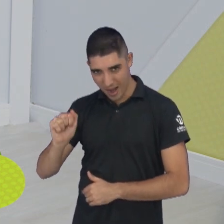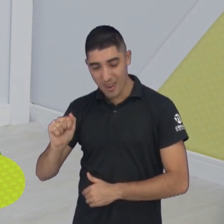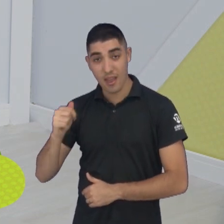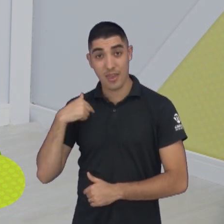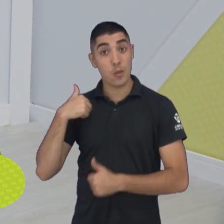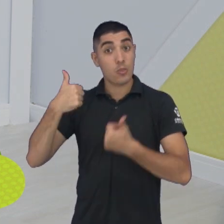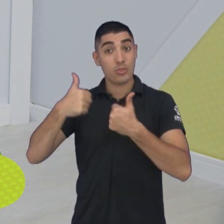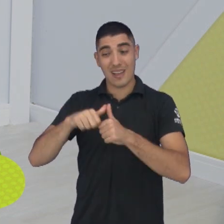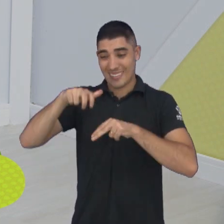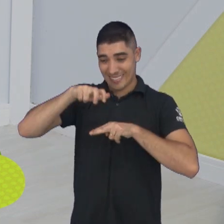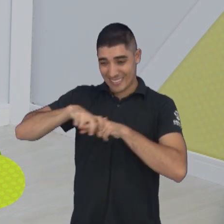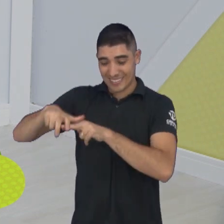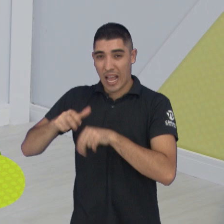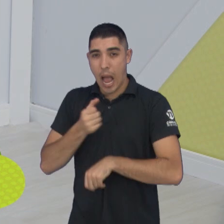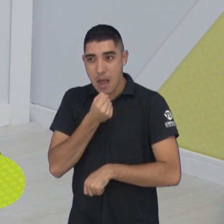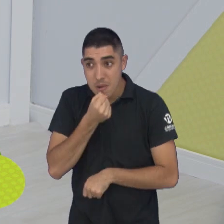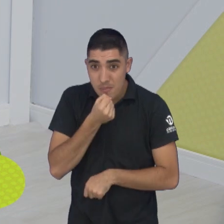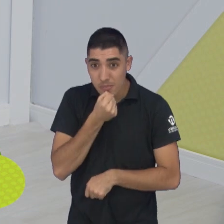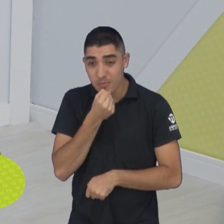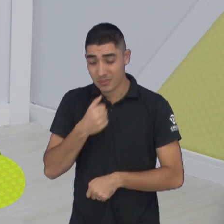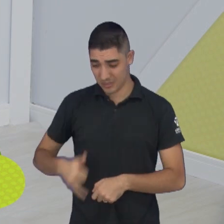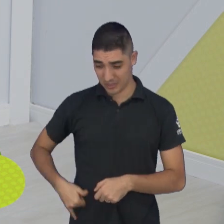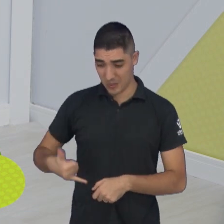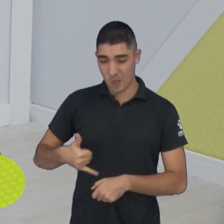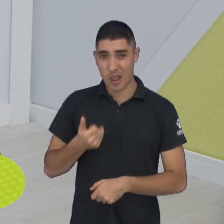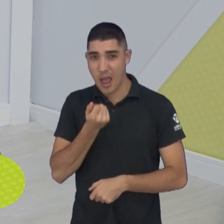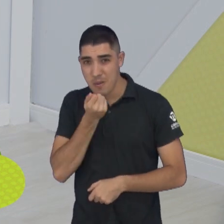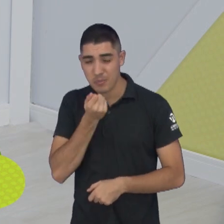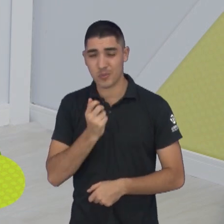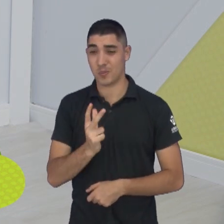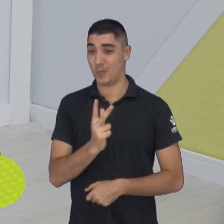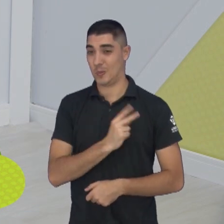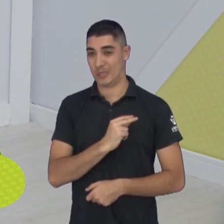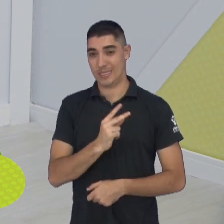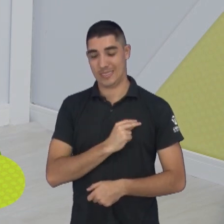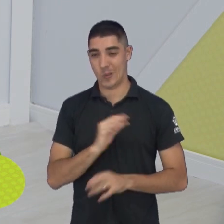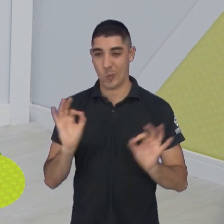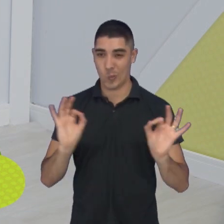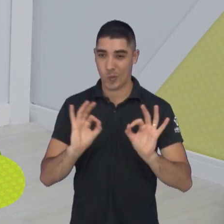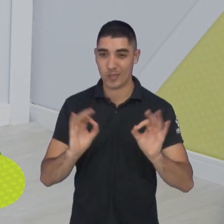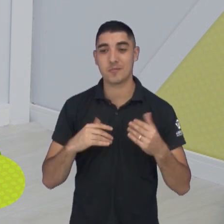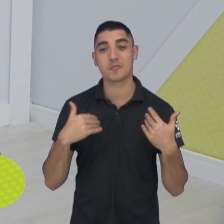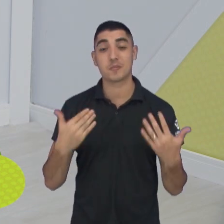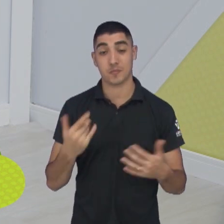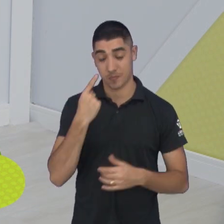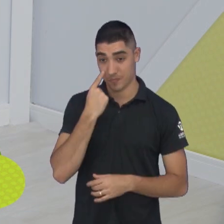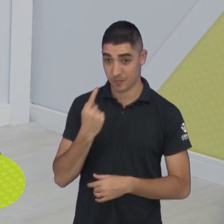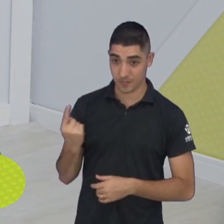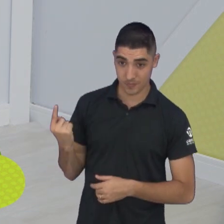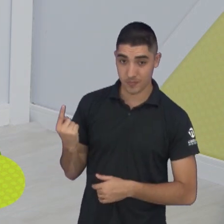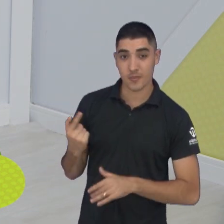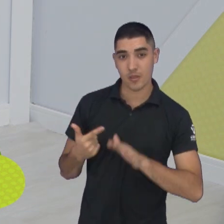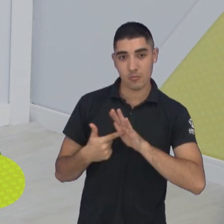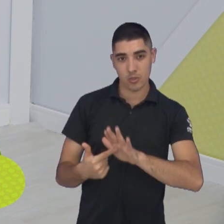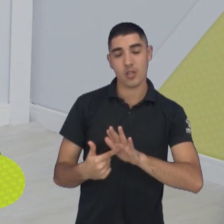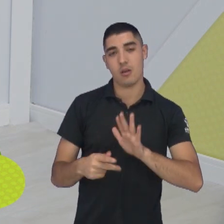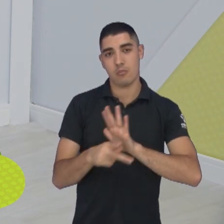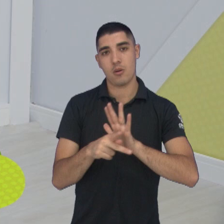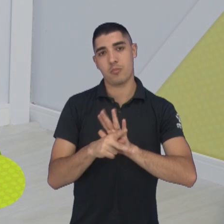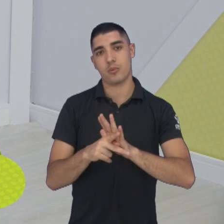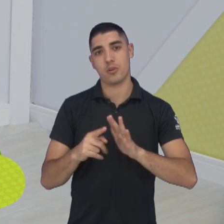arquibancada do estádio Espanha. Um espetáculo, por celular e tudo mais. É uma festa. Mas, Matheus, coloca pra gente aqui a classificação da Série A4, o